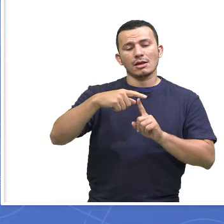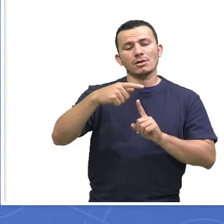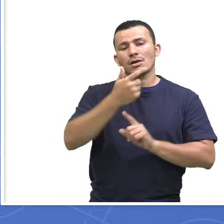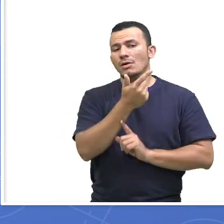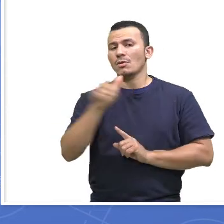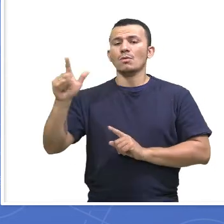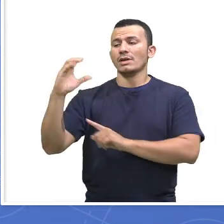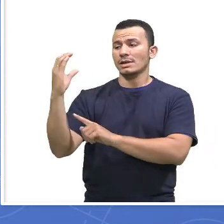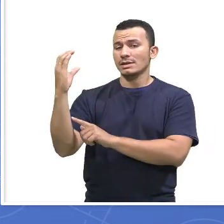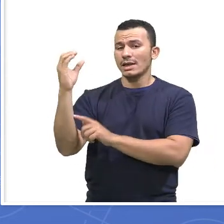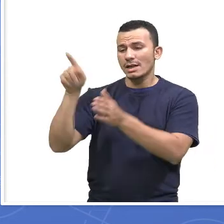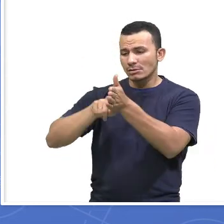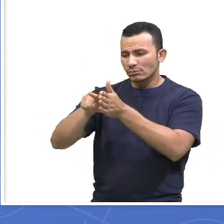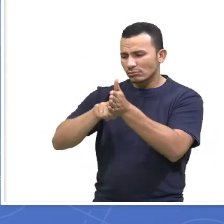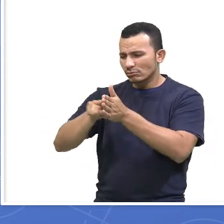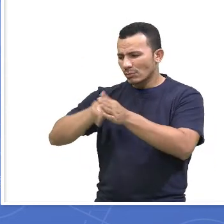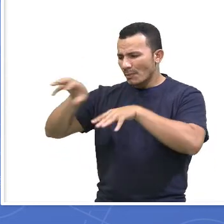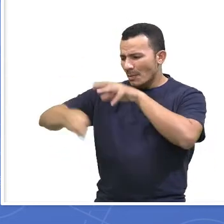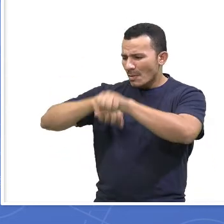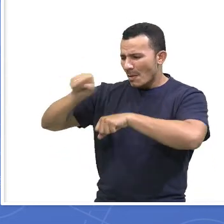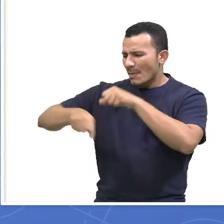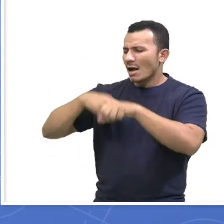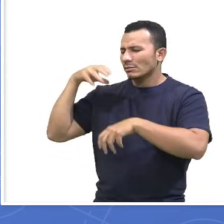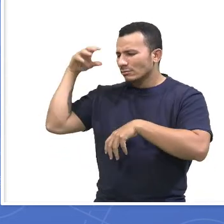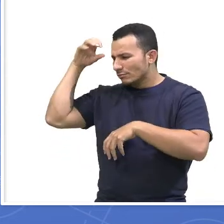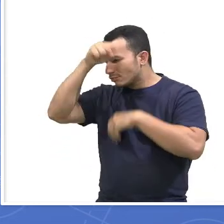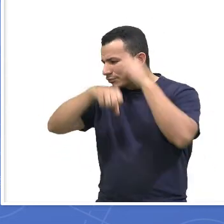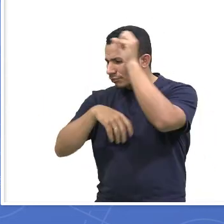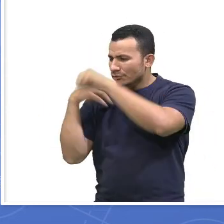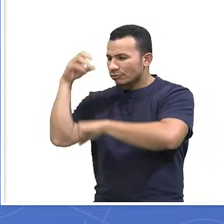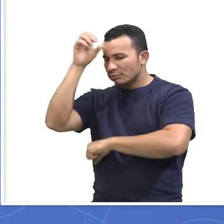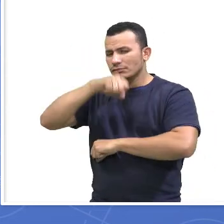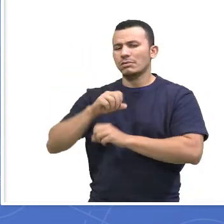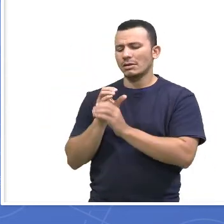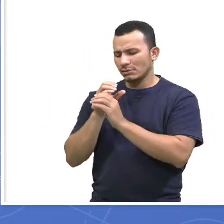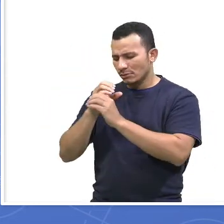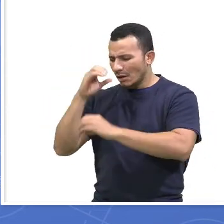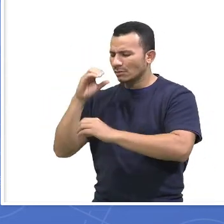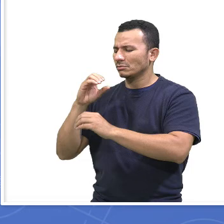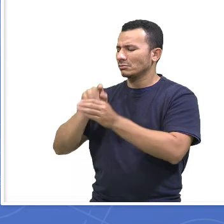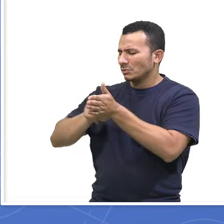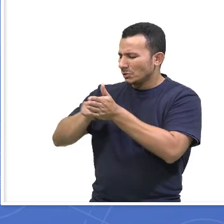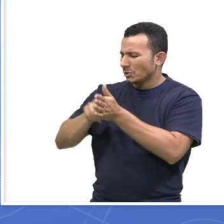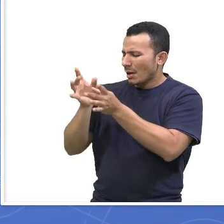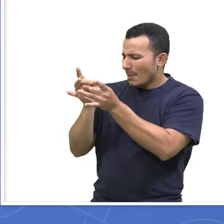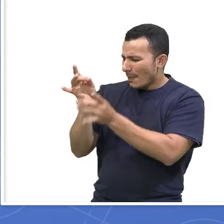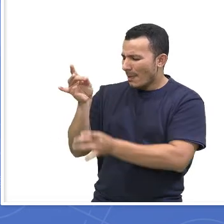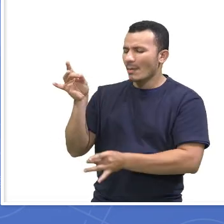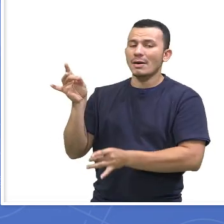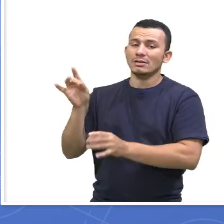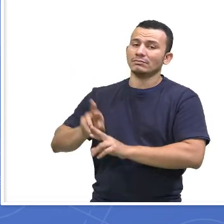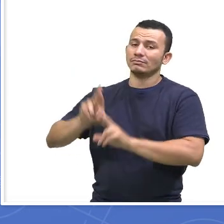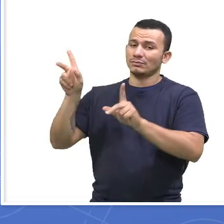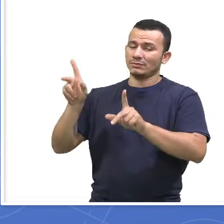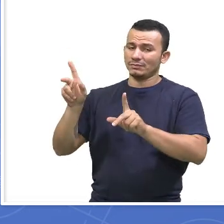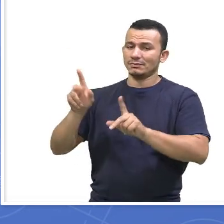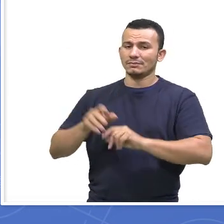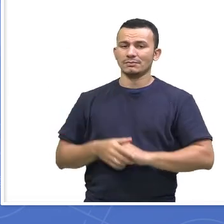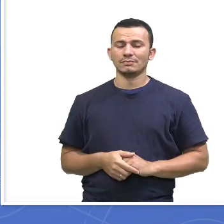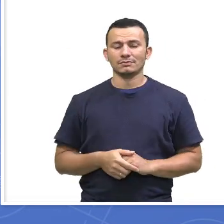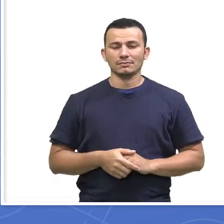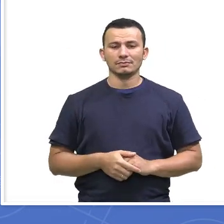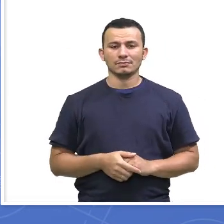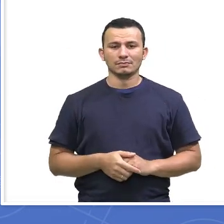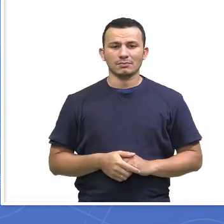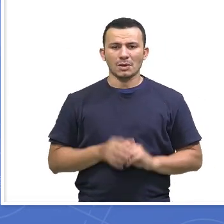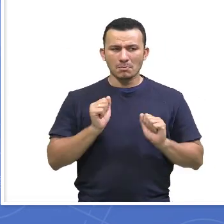mano, é busca de conhecimento, é pesquisa. É levar para o laboratório, é destrinchar o conhecimento, né? Ninguém pode